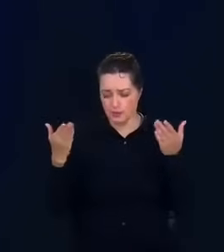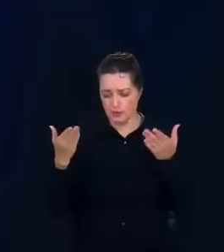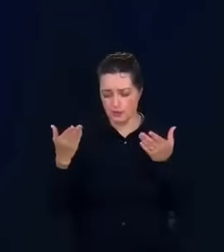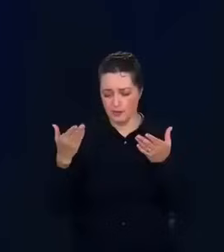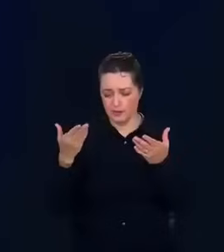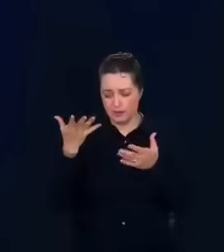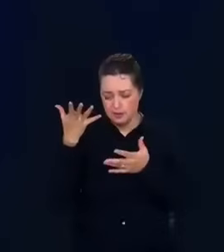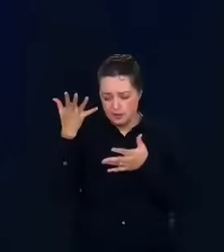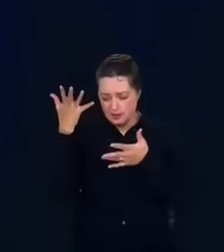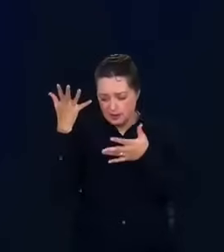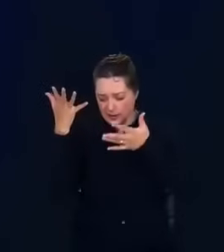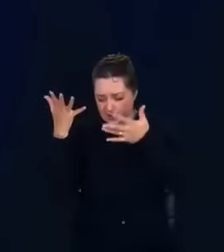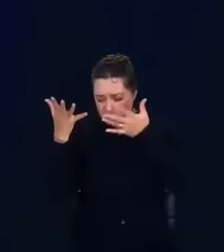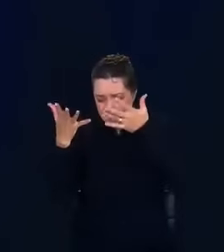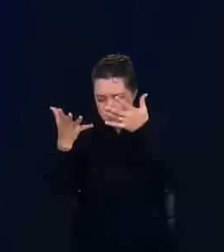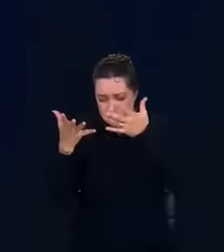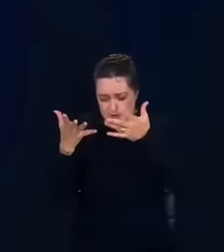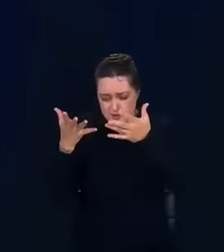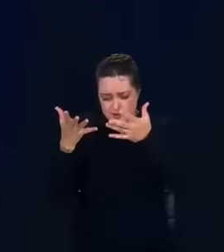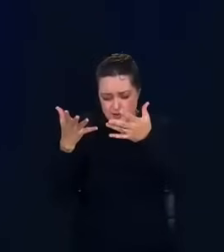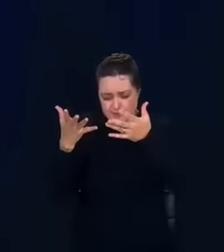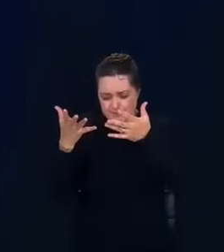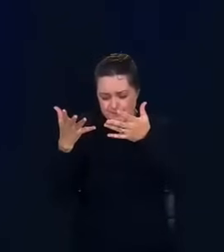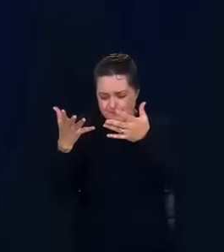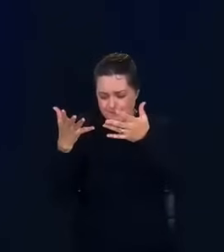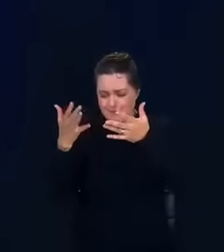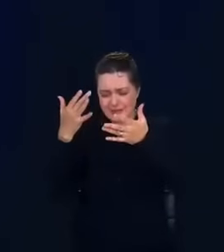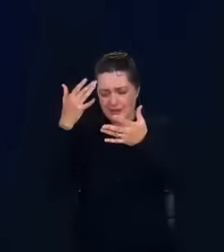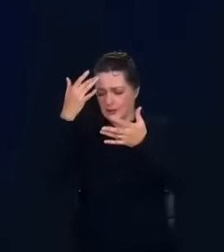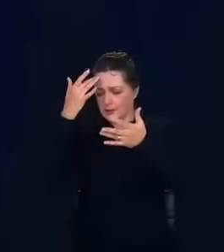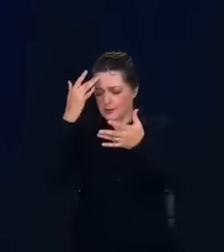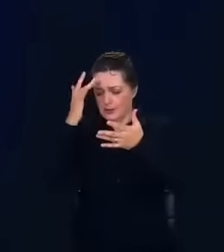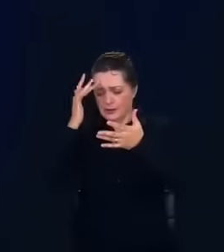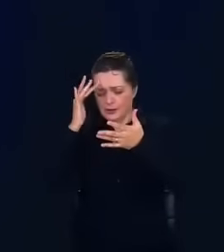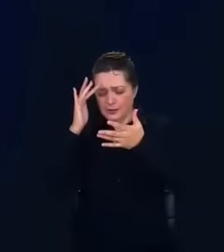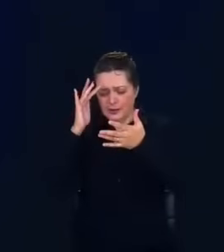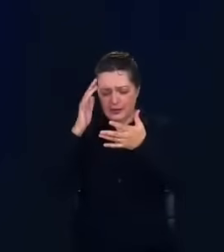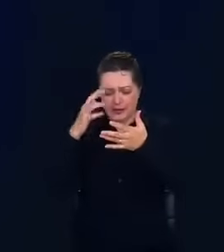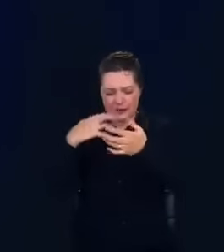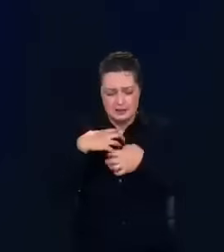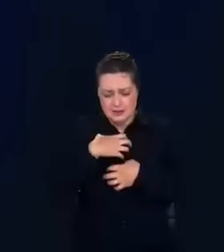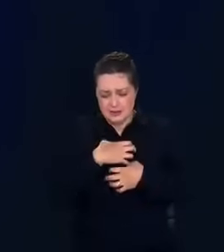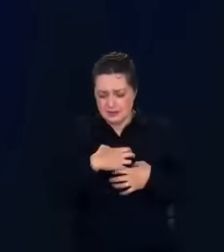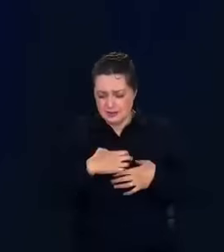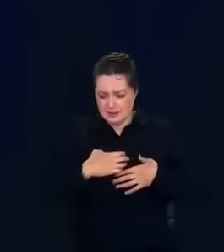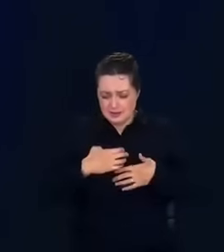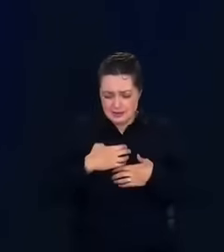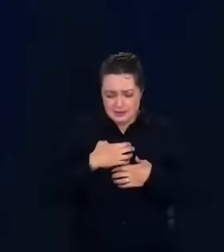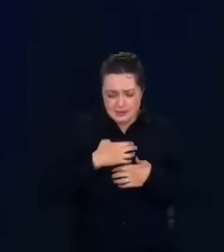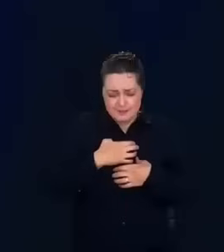Eu não sei o que há comigo